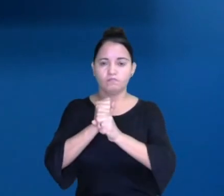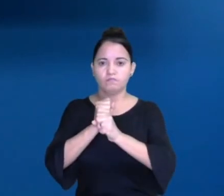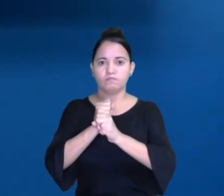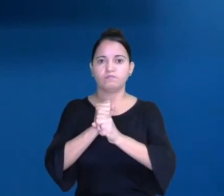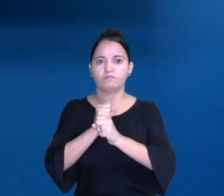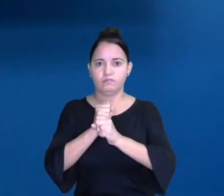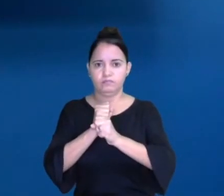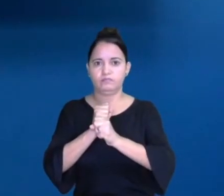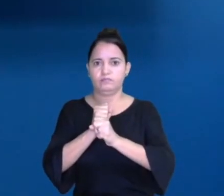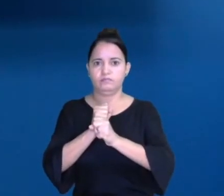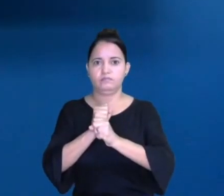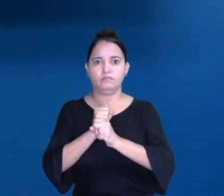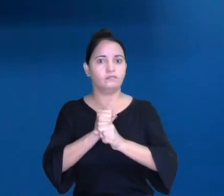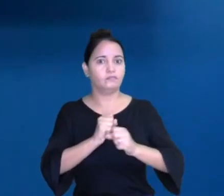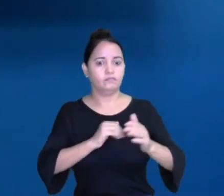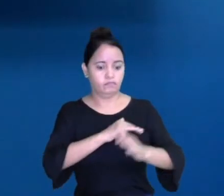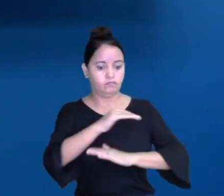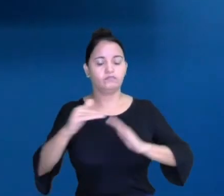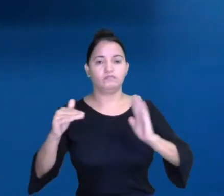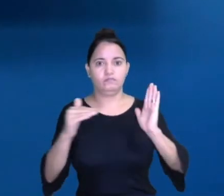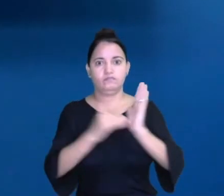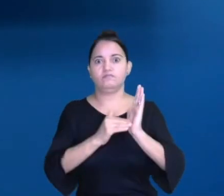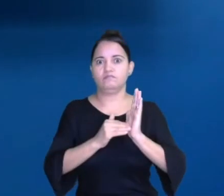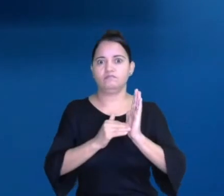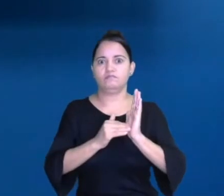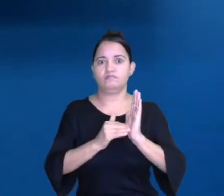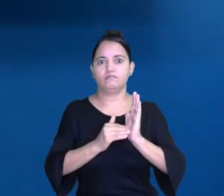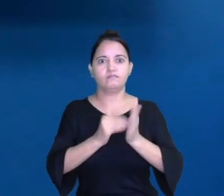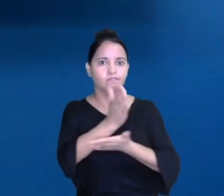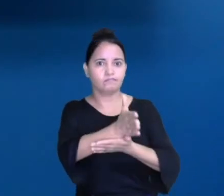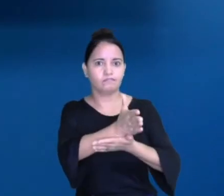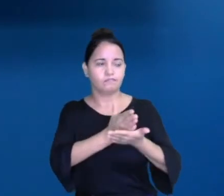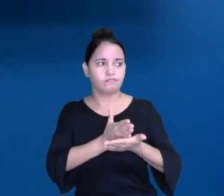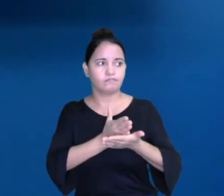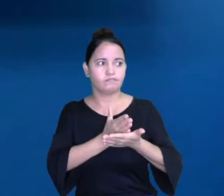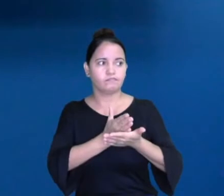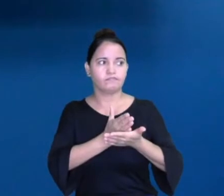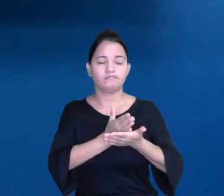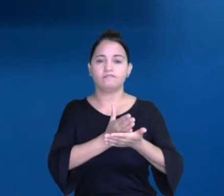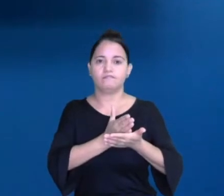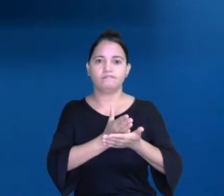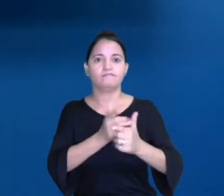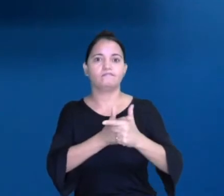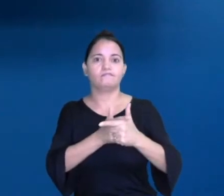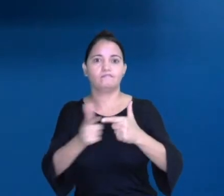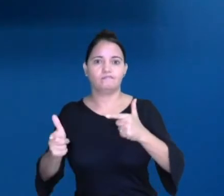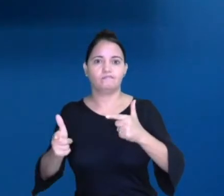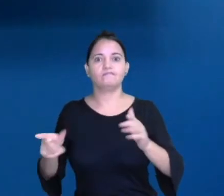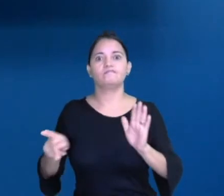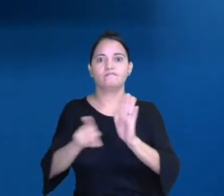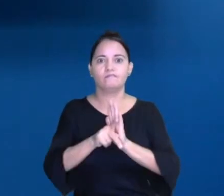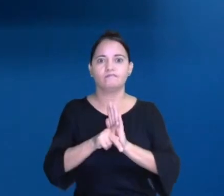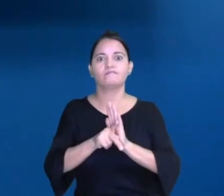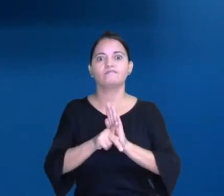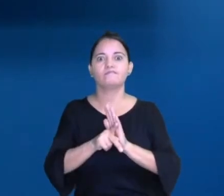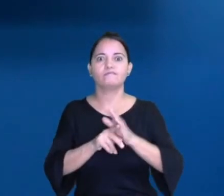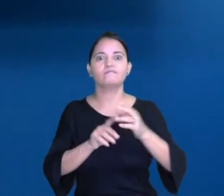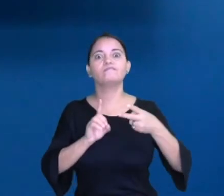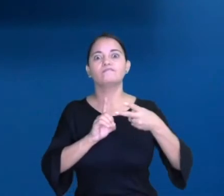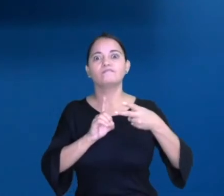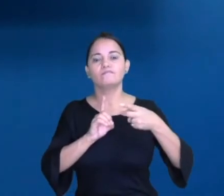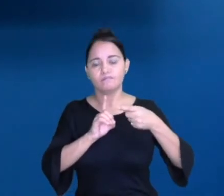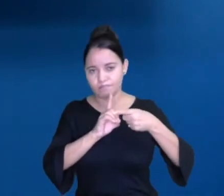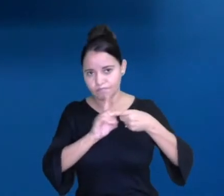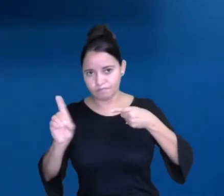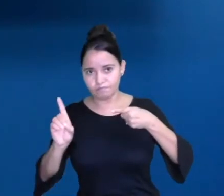né, desse inteiro, né, a parte total que eu dividi, está no meu denominador, que é o 8, tá?